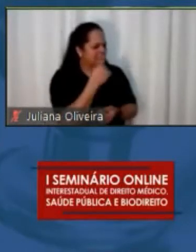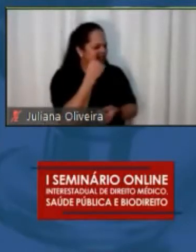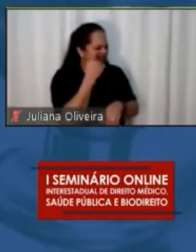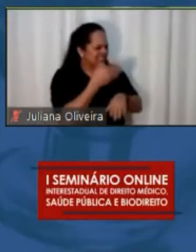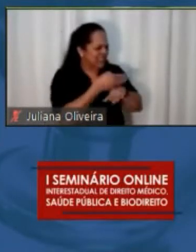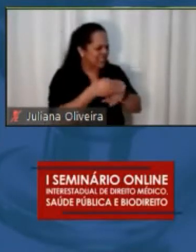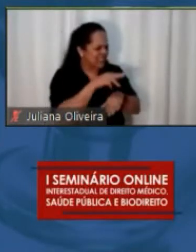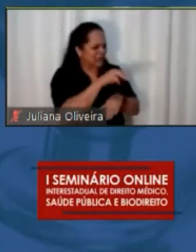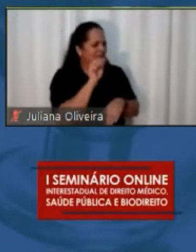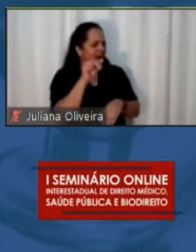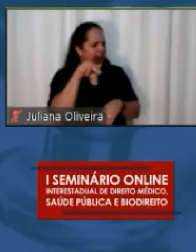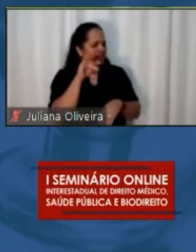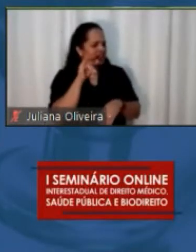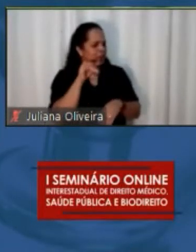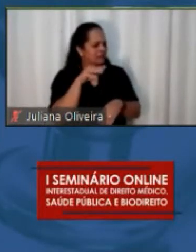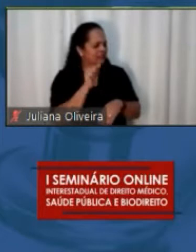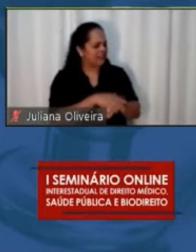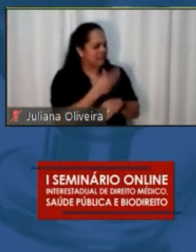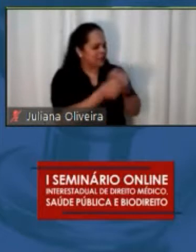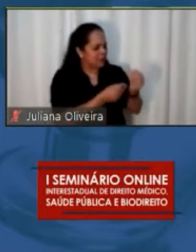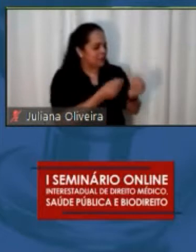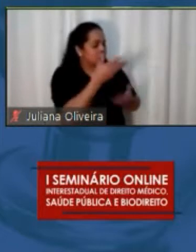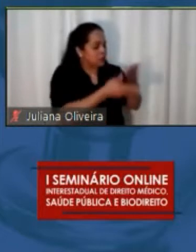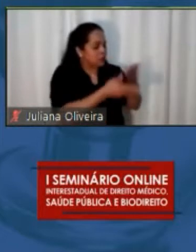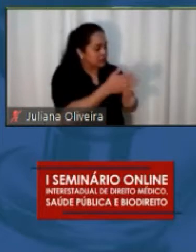especificamente aquela doença que está levando à anemia.